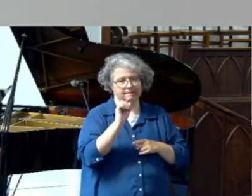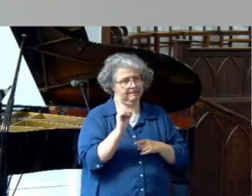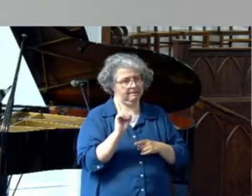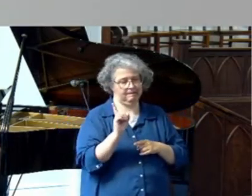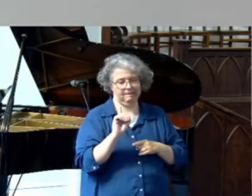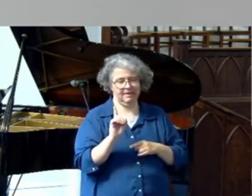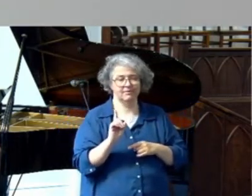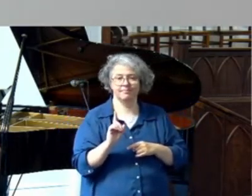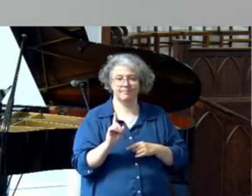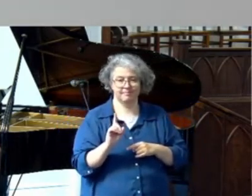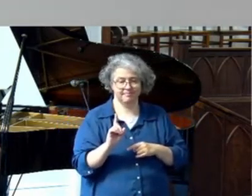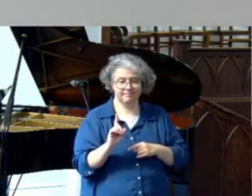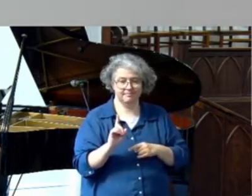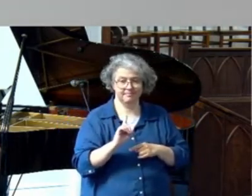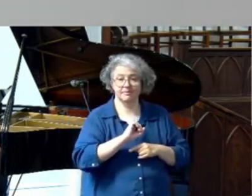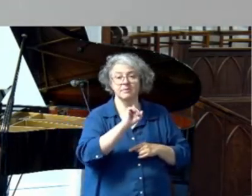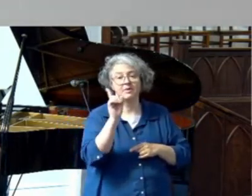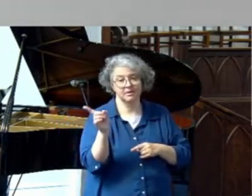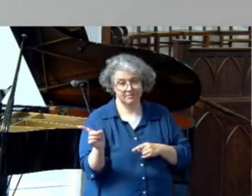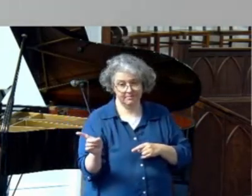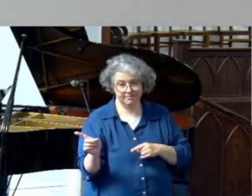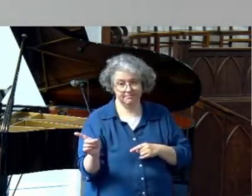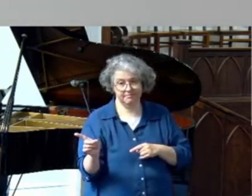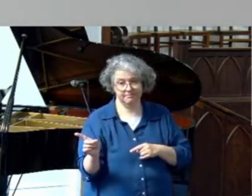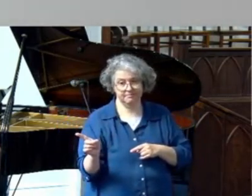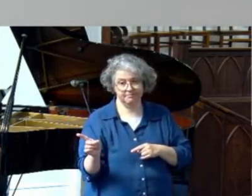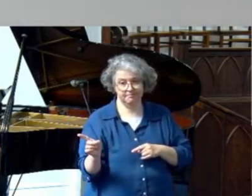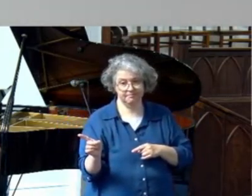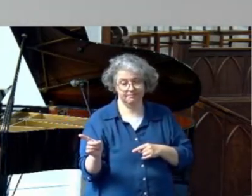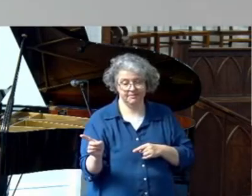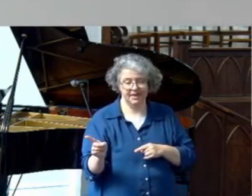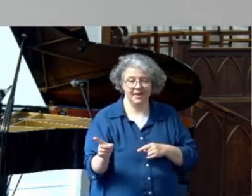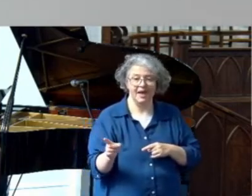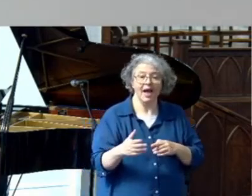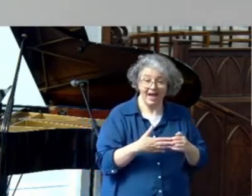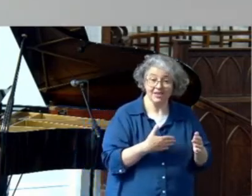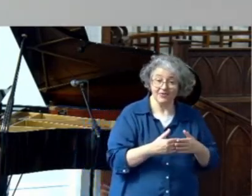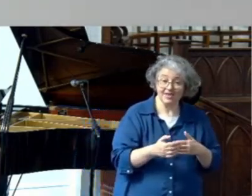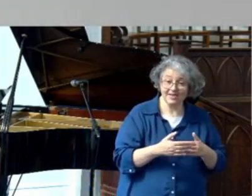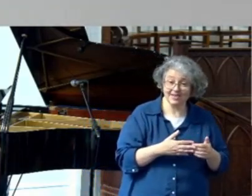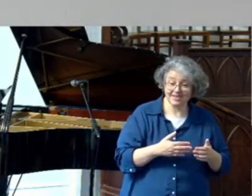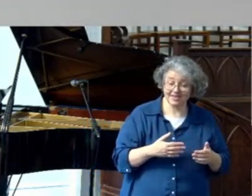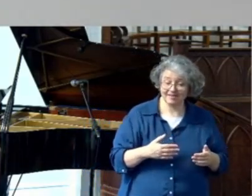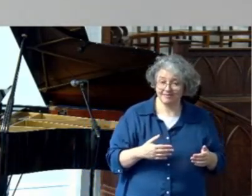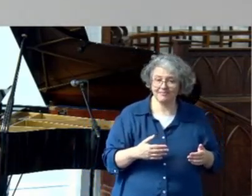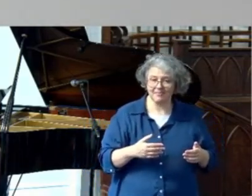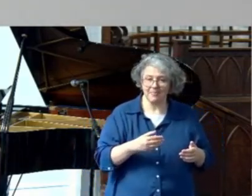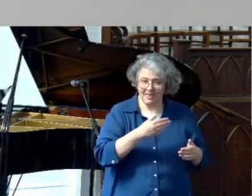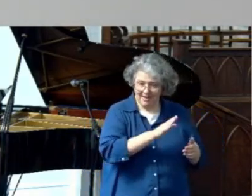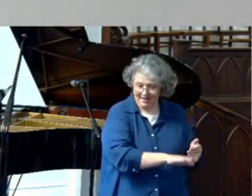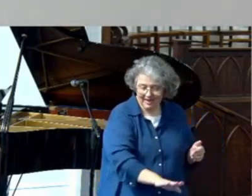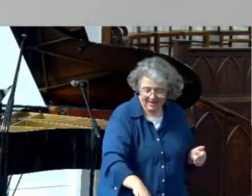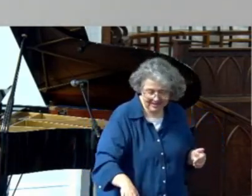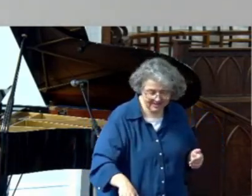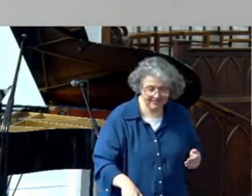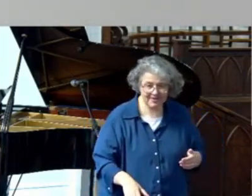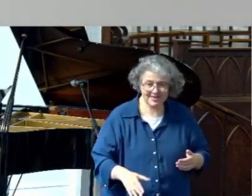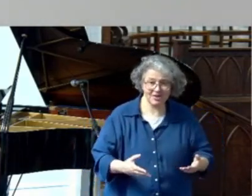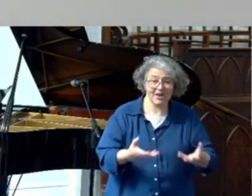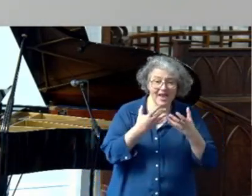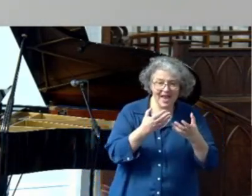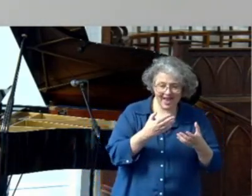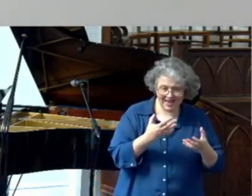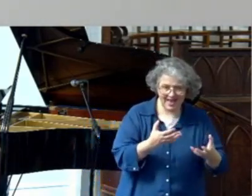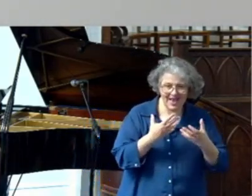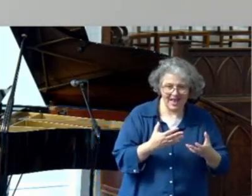As crianças, quando a gente diz para elas, não, já comeu chocolate demais, não vai comer mais, elas acham